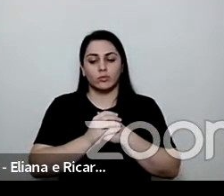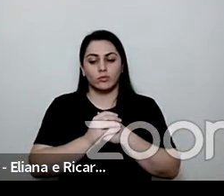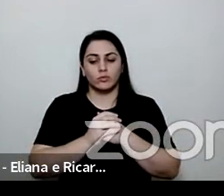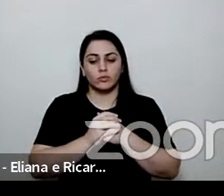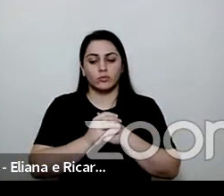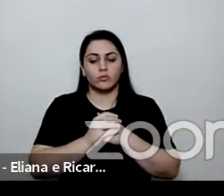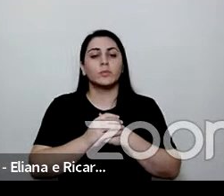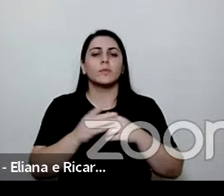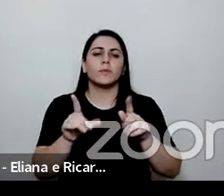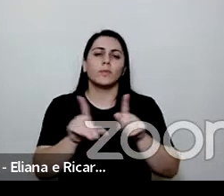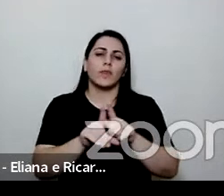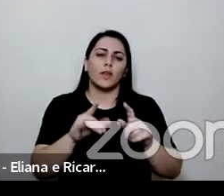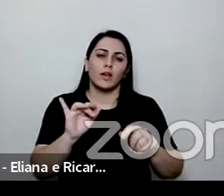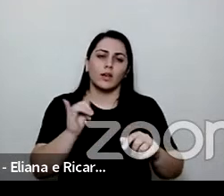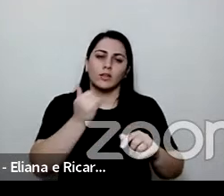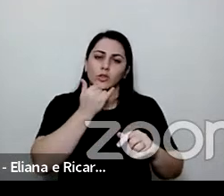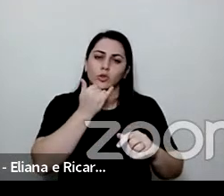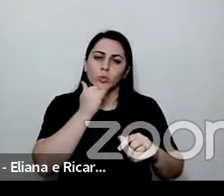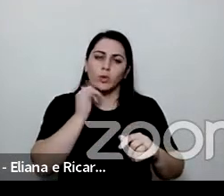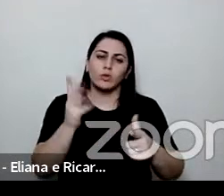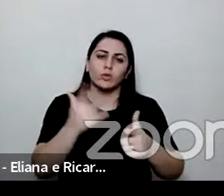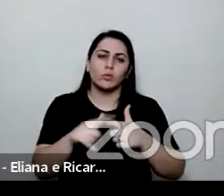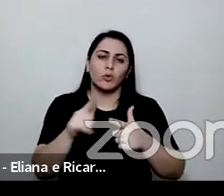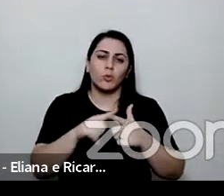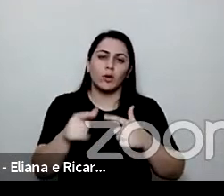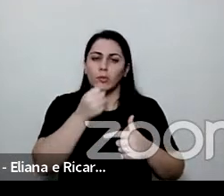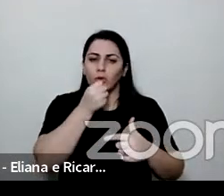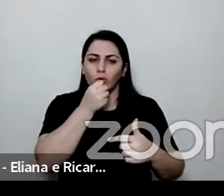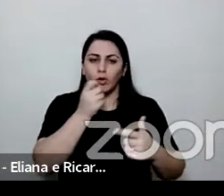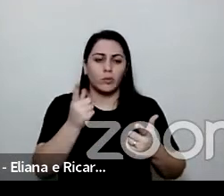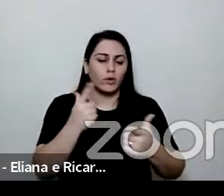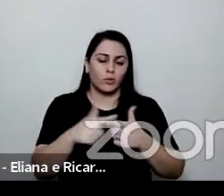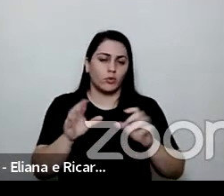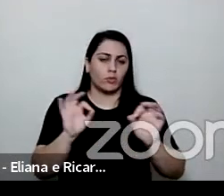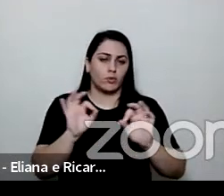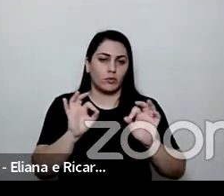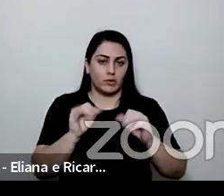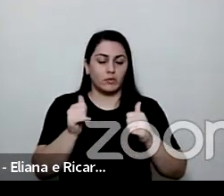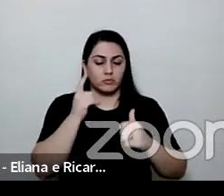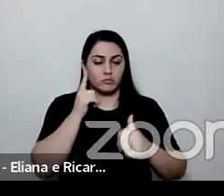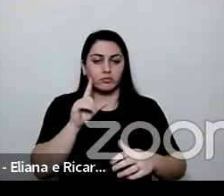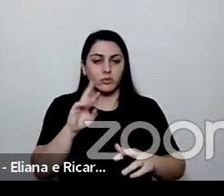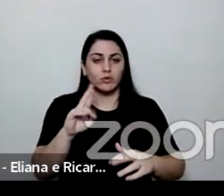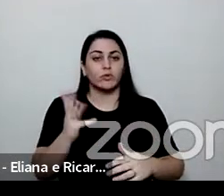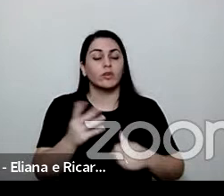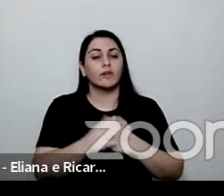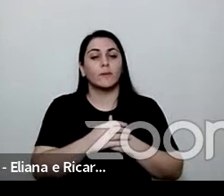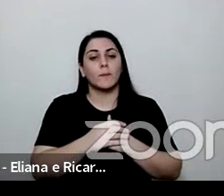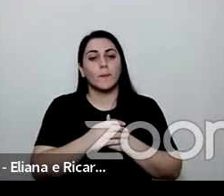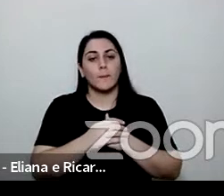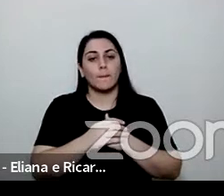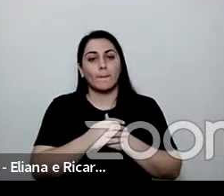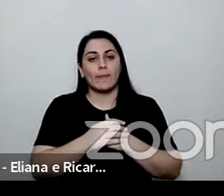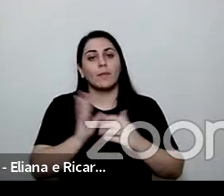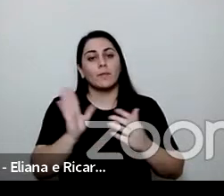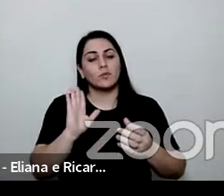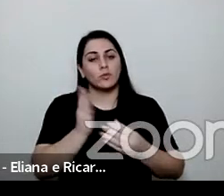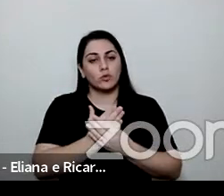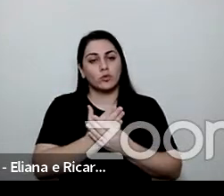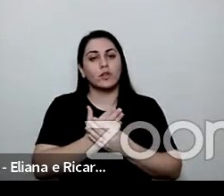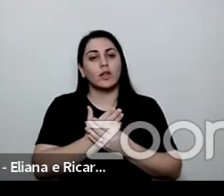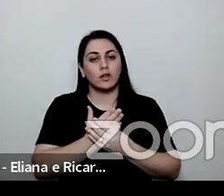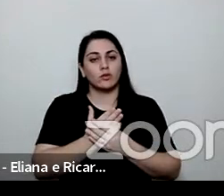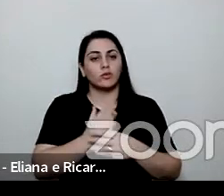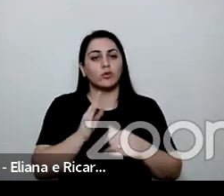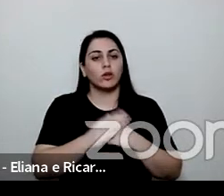da sessão peço desculpas mais pequeno pormenor mas que não teve prejuízo Presidente mas no tocante a este processo A procuradoria